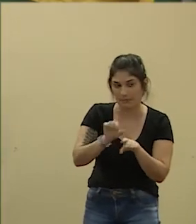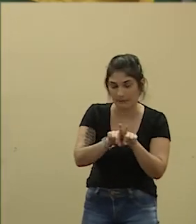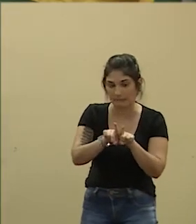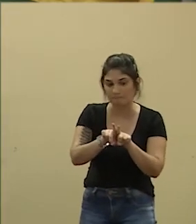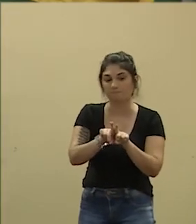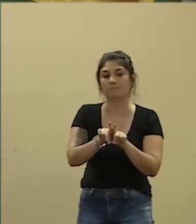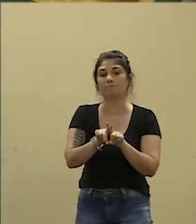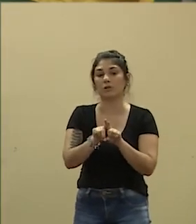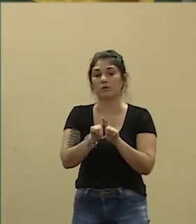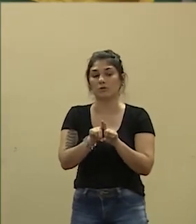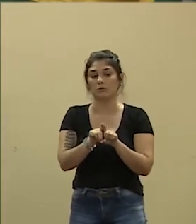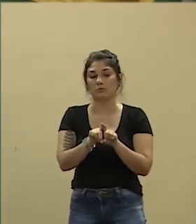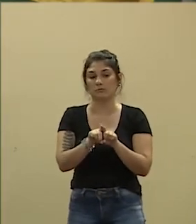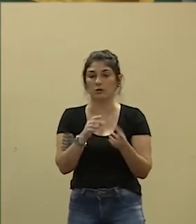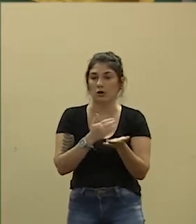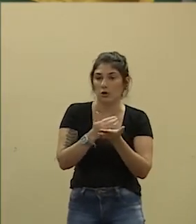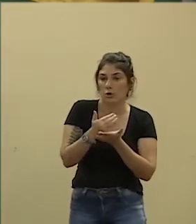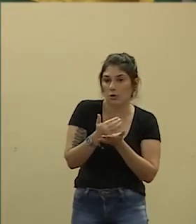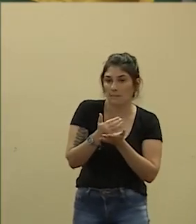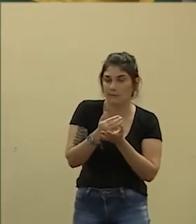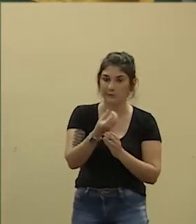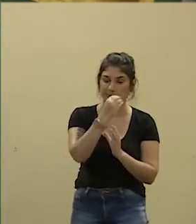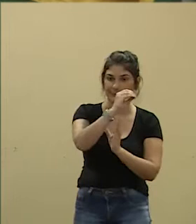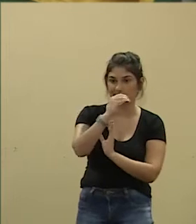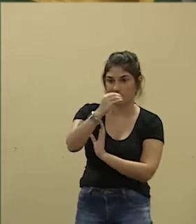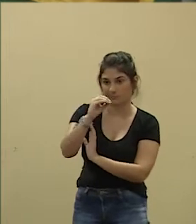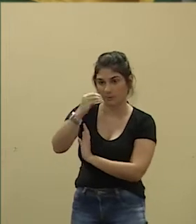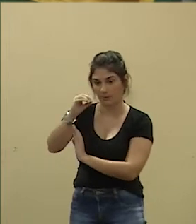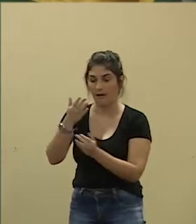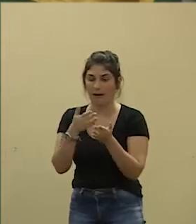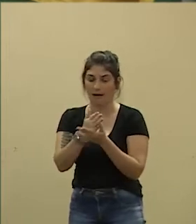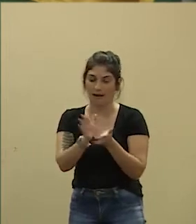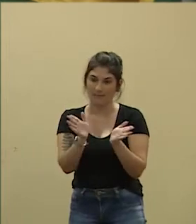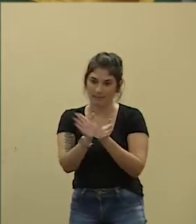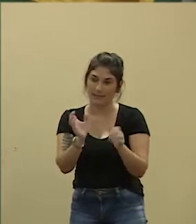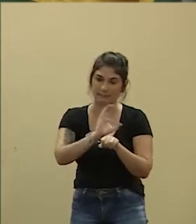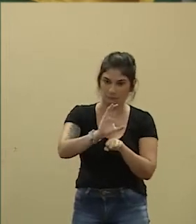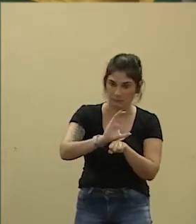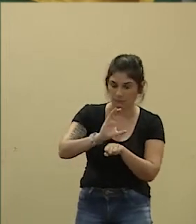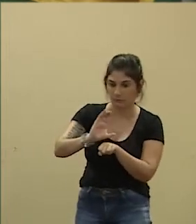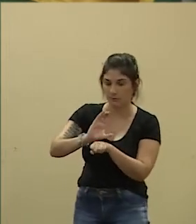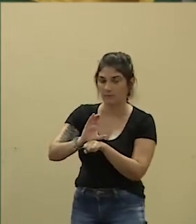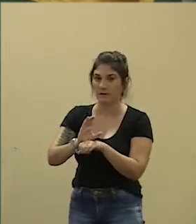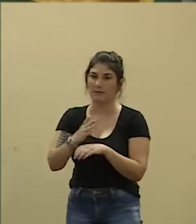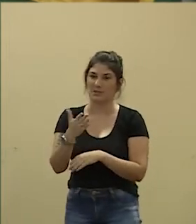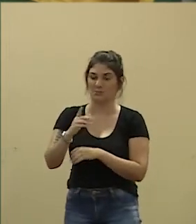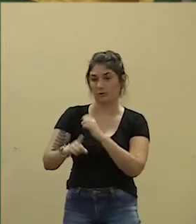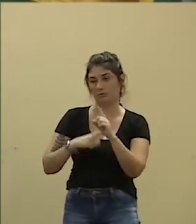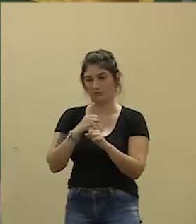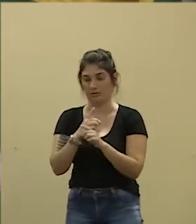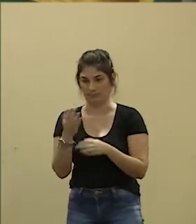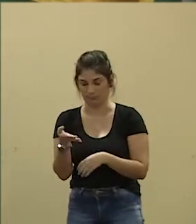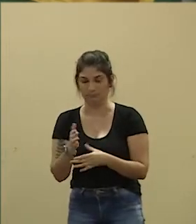lançar esses cursos agora esse semestre mas já vem trabalhando há mais ou menos um ano mais ou menos um pouco